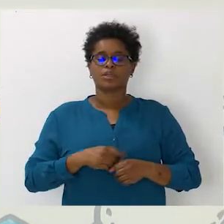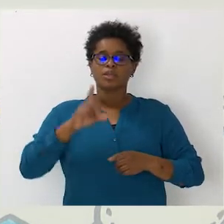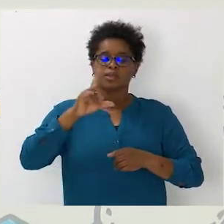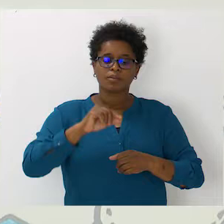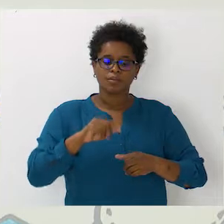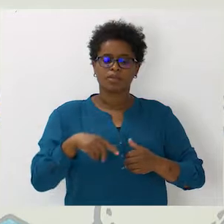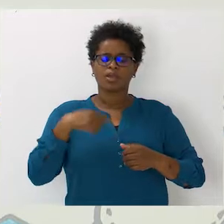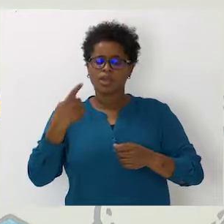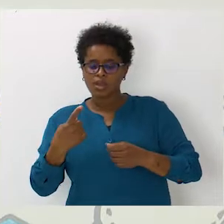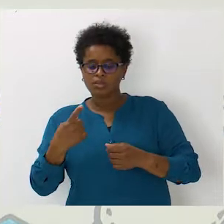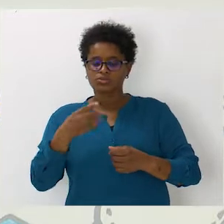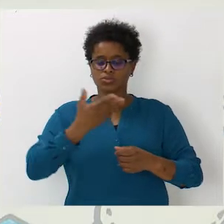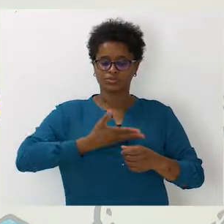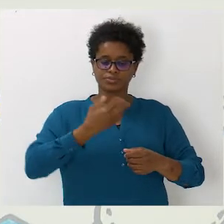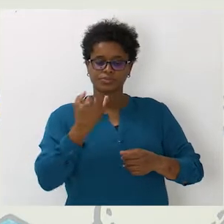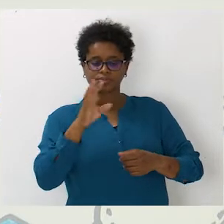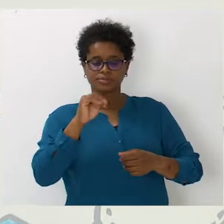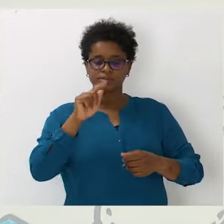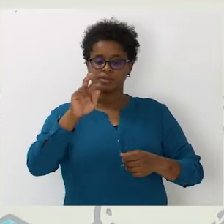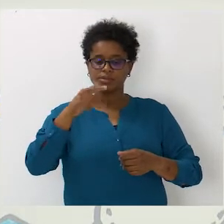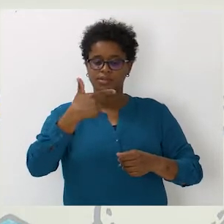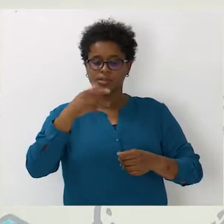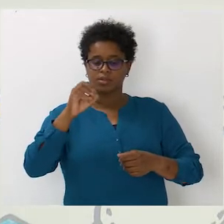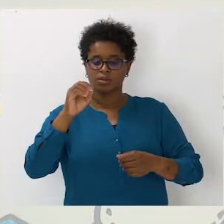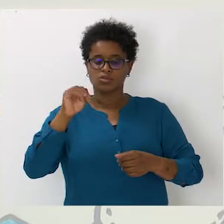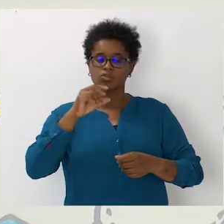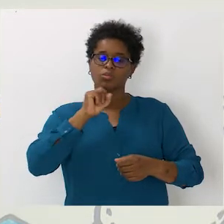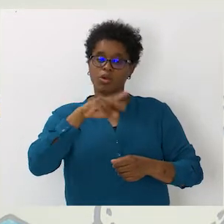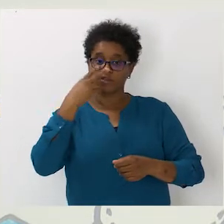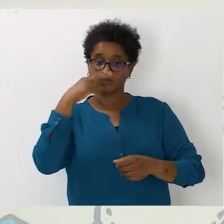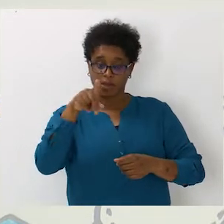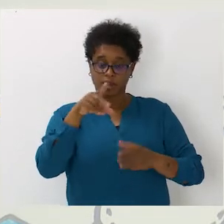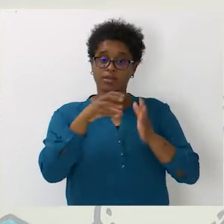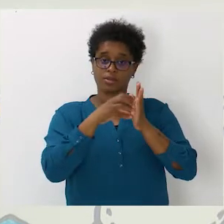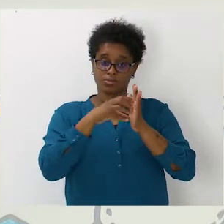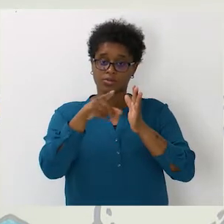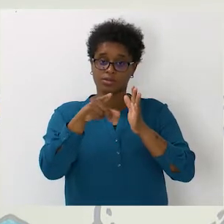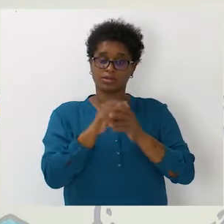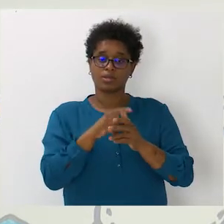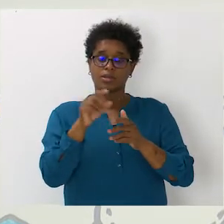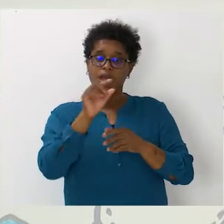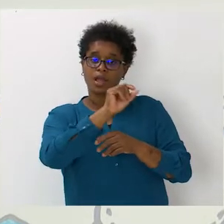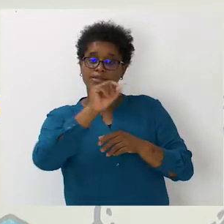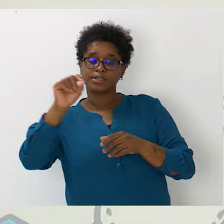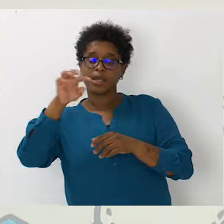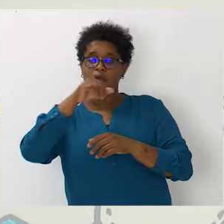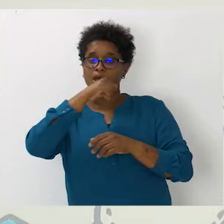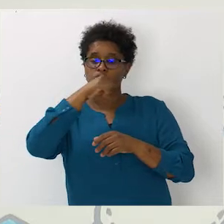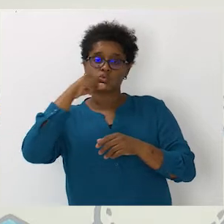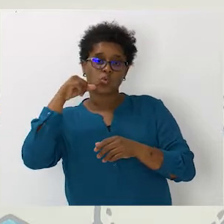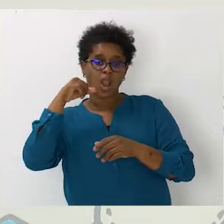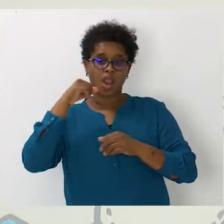E entre os desertos, podem ver a linha azul